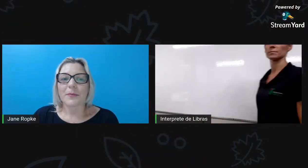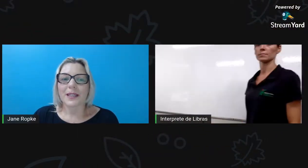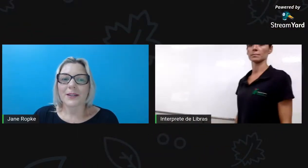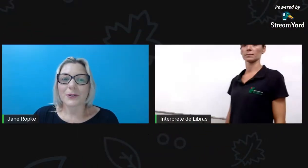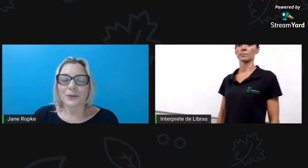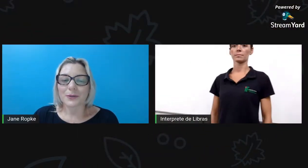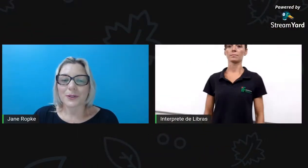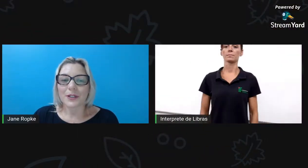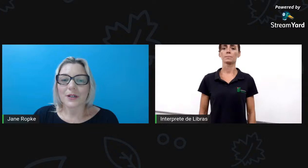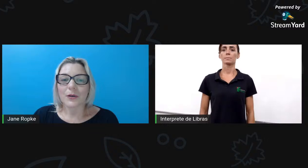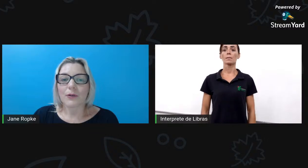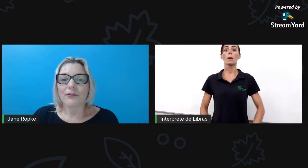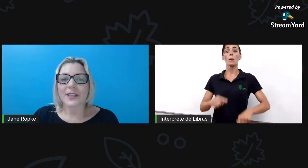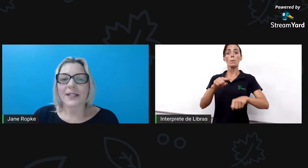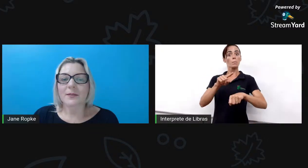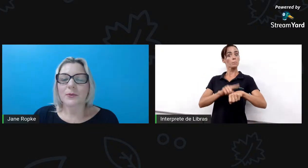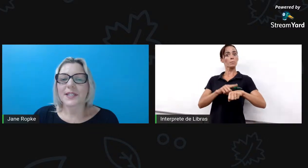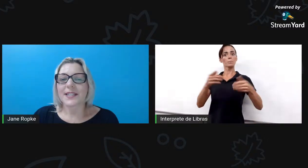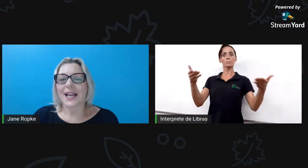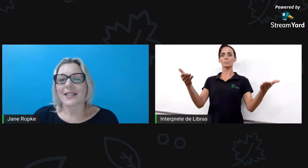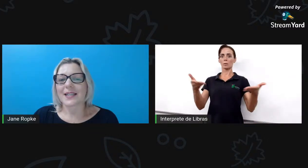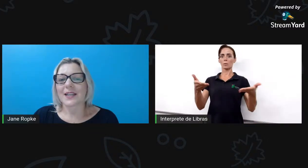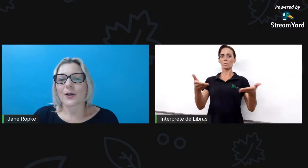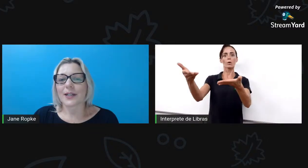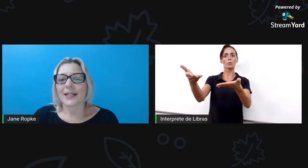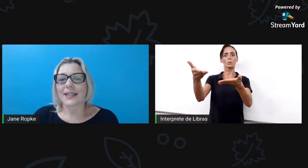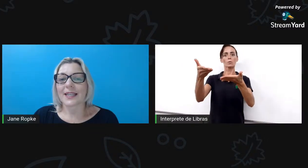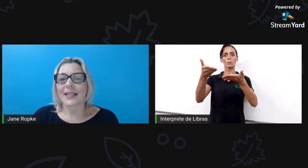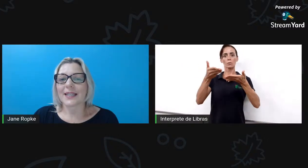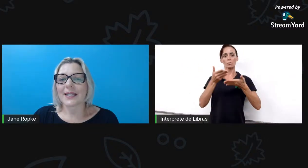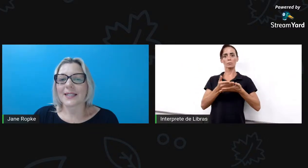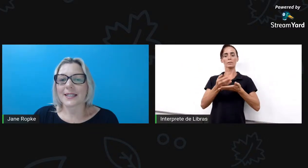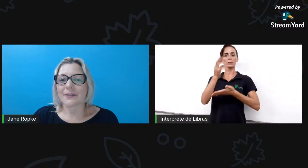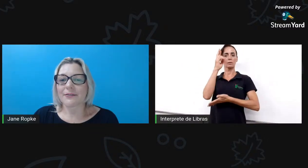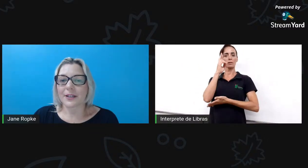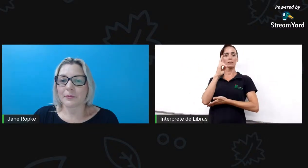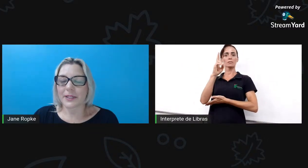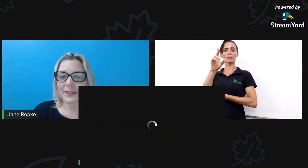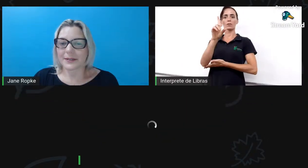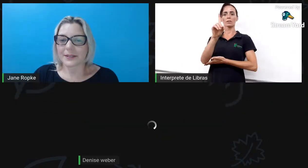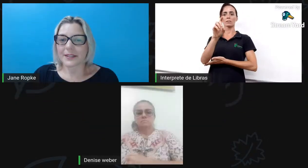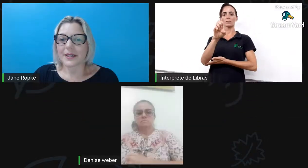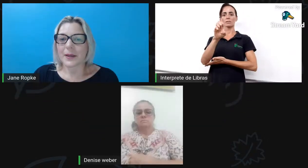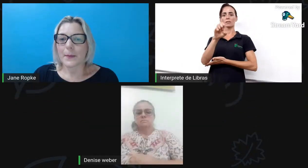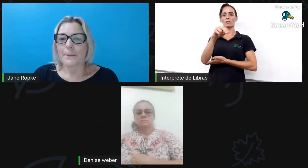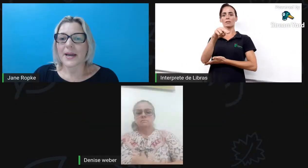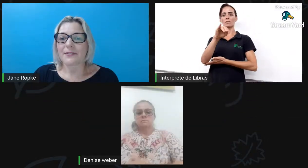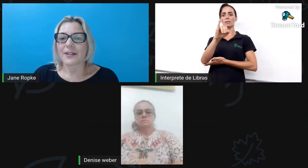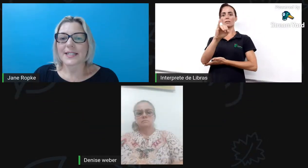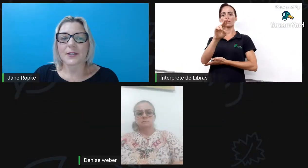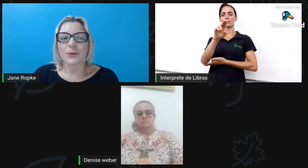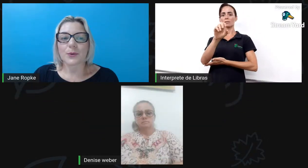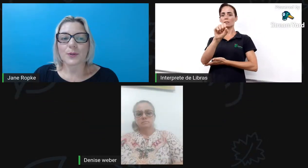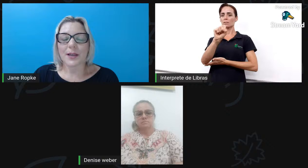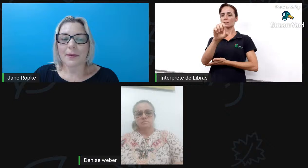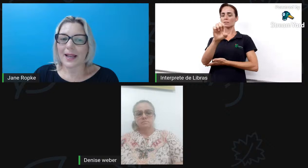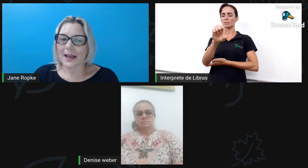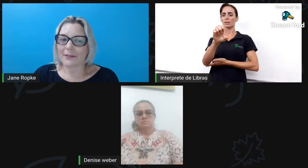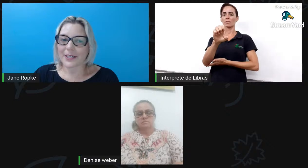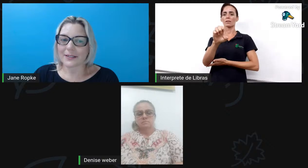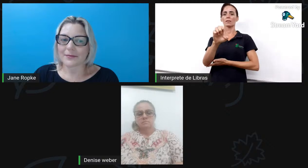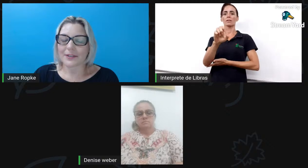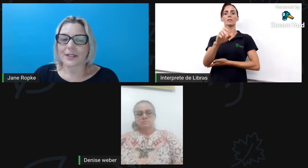Neste momento, convidamos a senhora Denise Weber para fazer uso